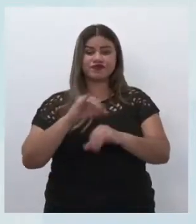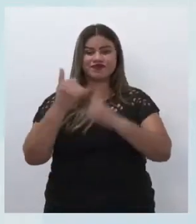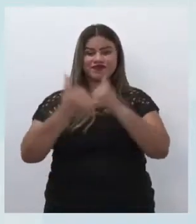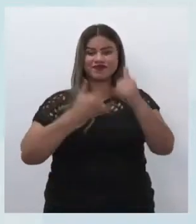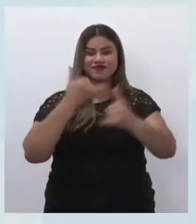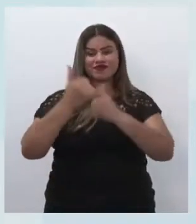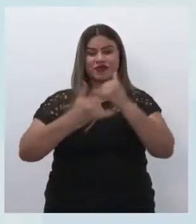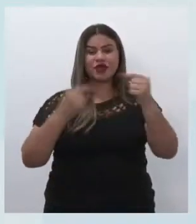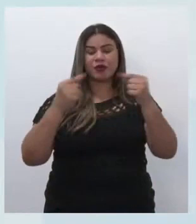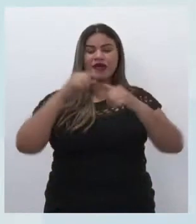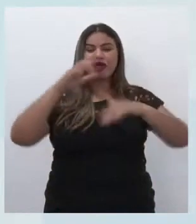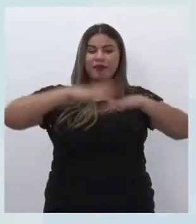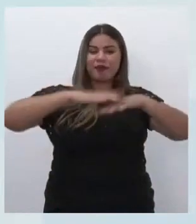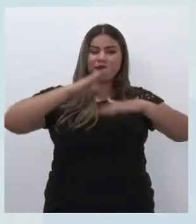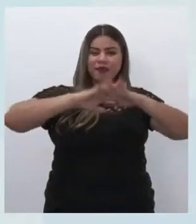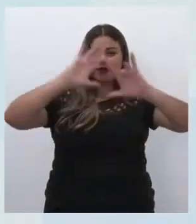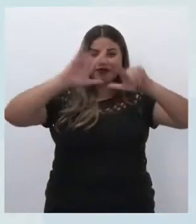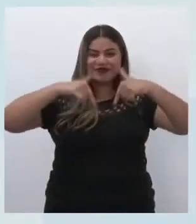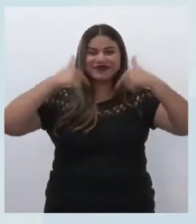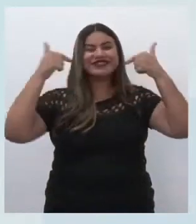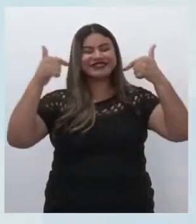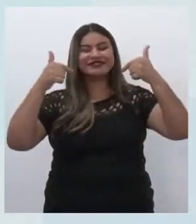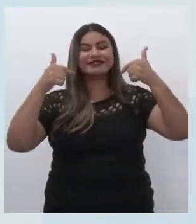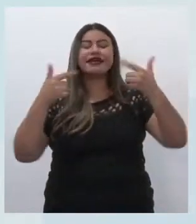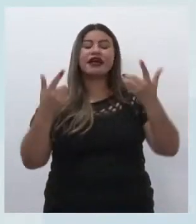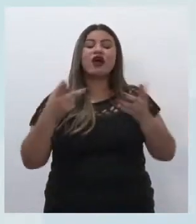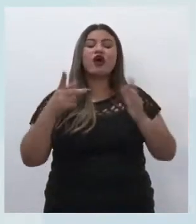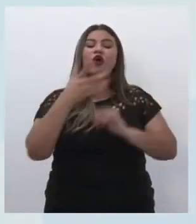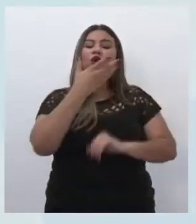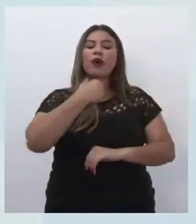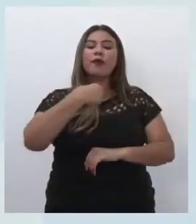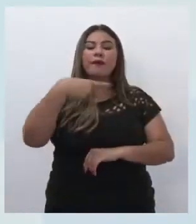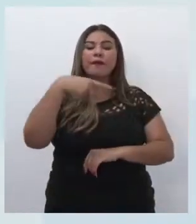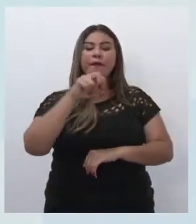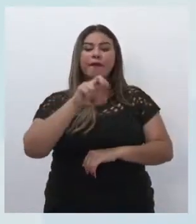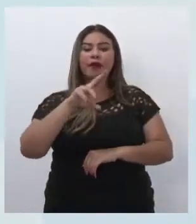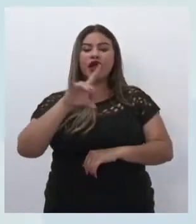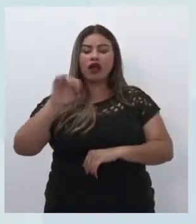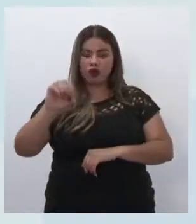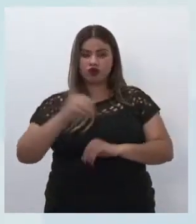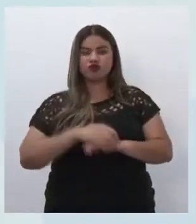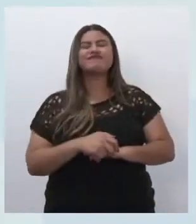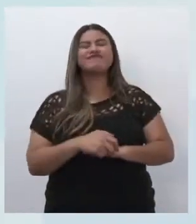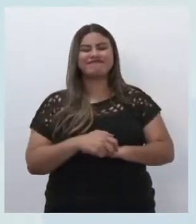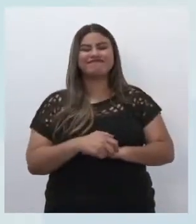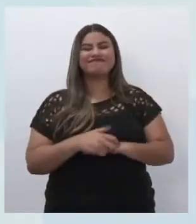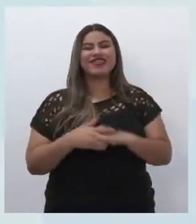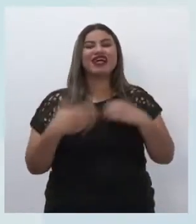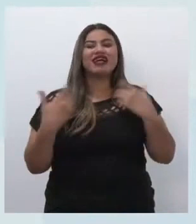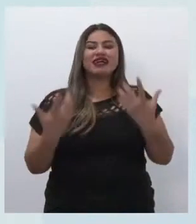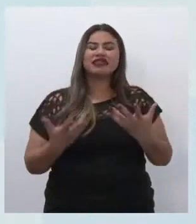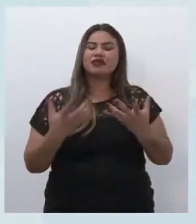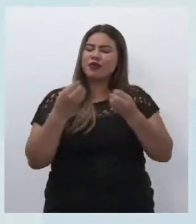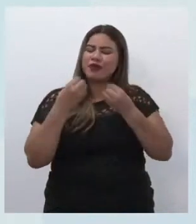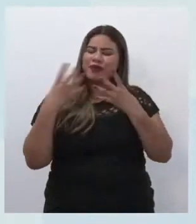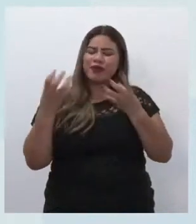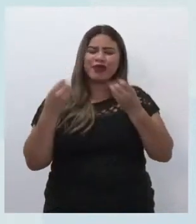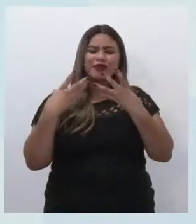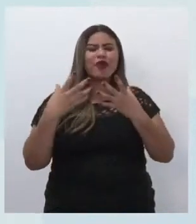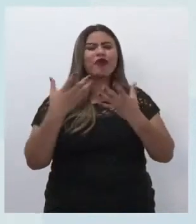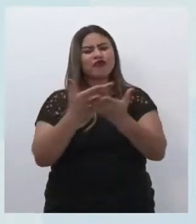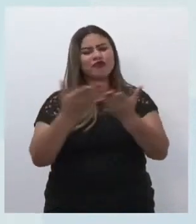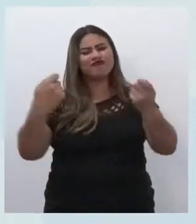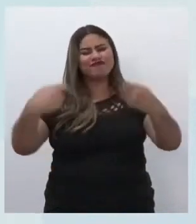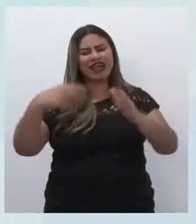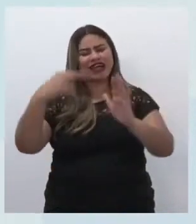da matemática, do Paulo Nunes de Almeida. Pessoal, essa é uma indicação muito boa. Eu acho que vocês devem ler,